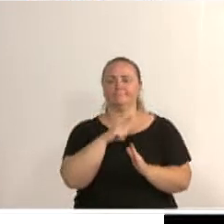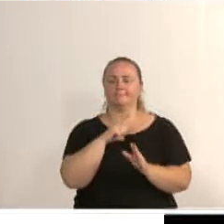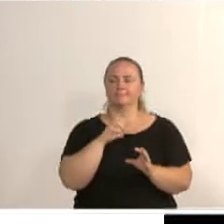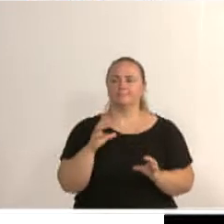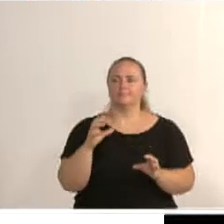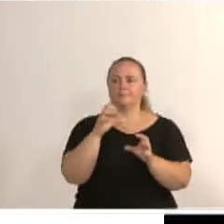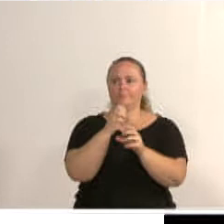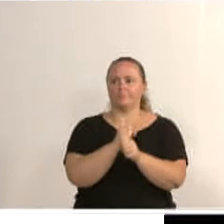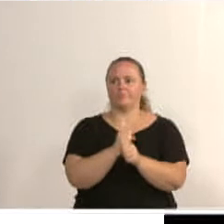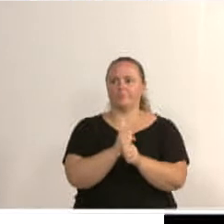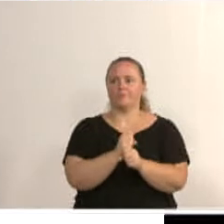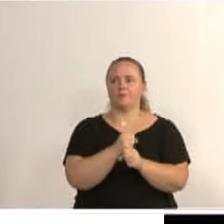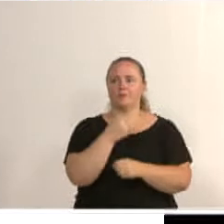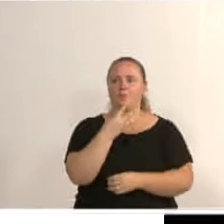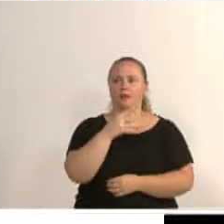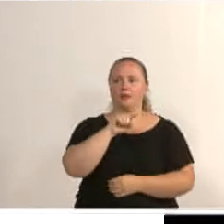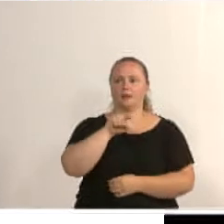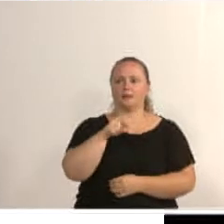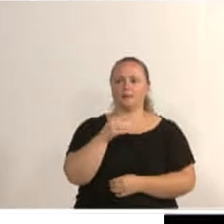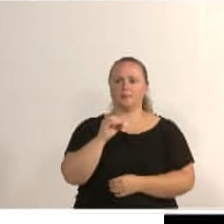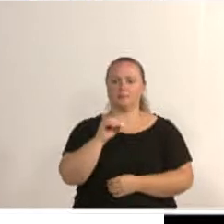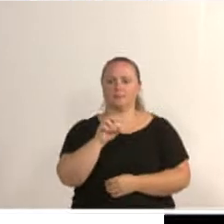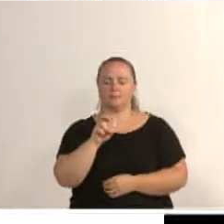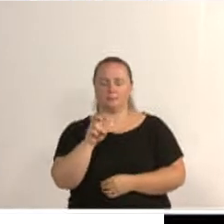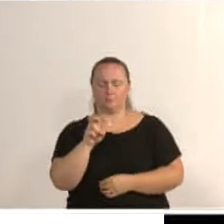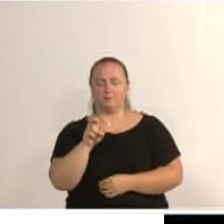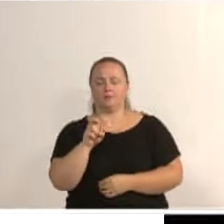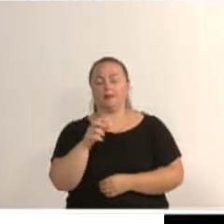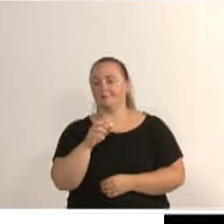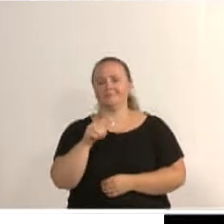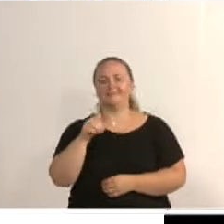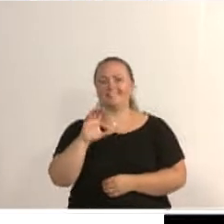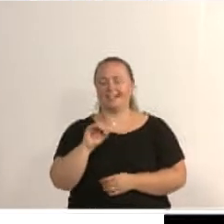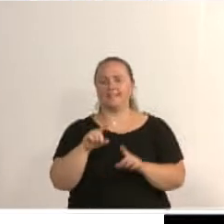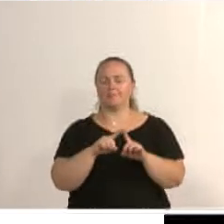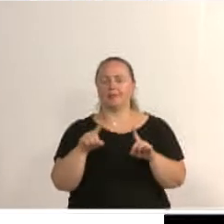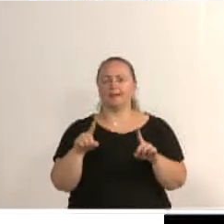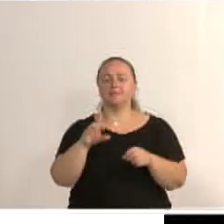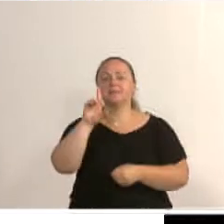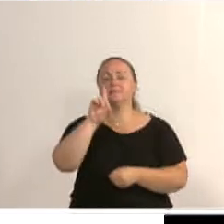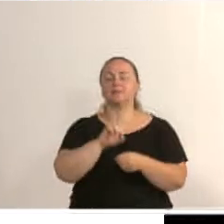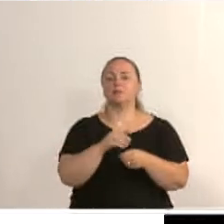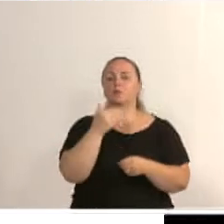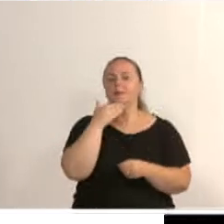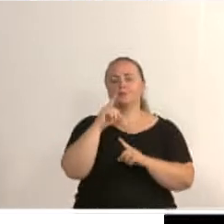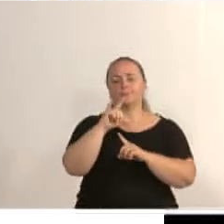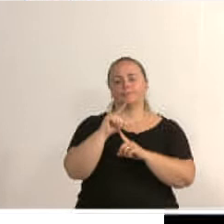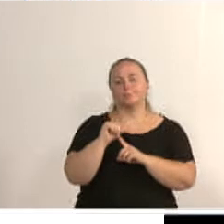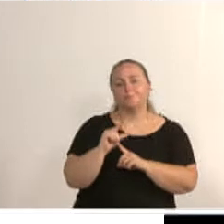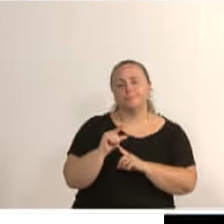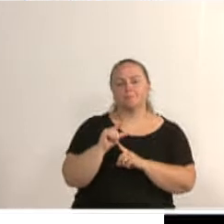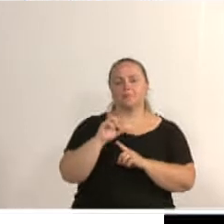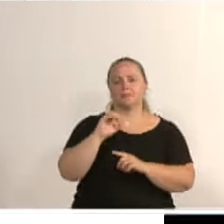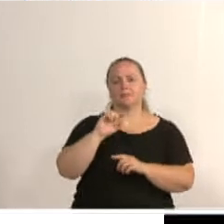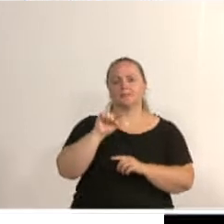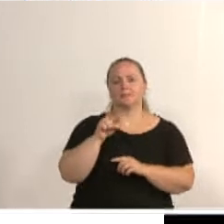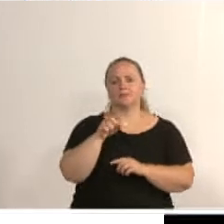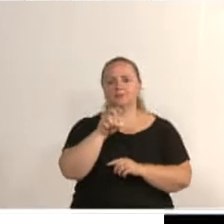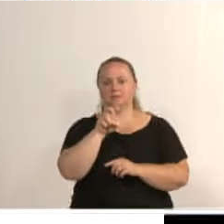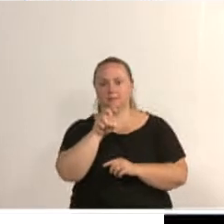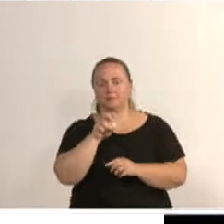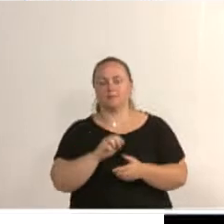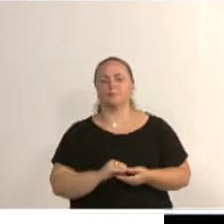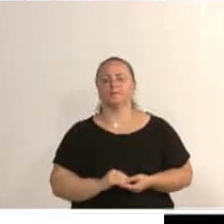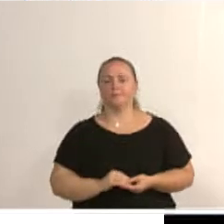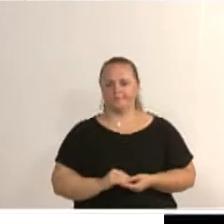foi 4,10 e por uma intervenção do diretor-geral a gente teve uma redução dessa tarifa para 4,5 e para que a comissão levantasse os pontos